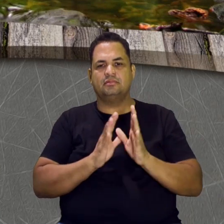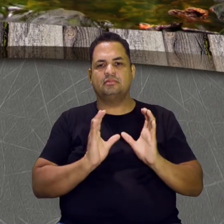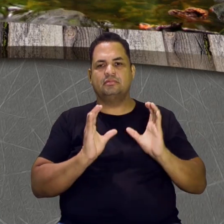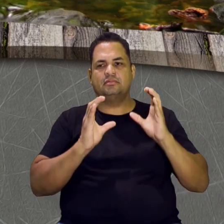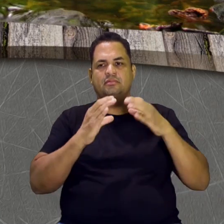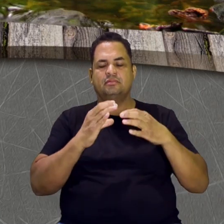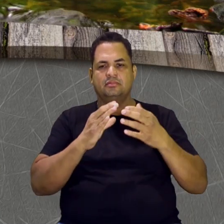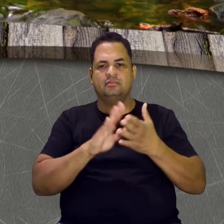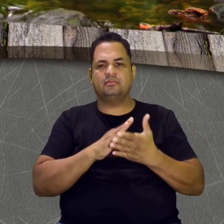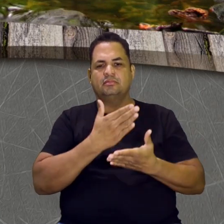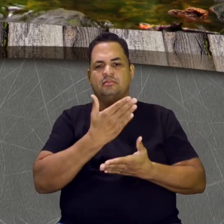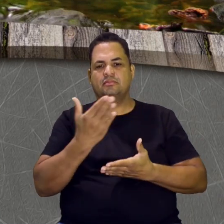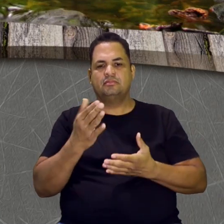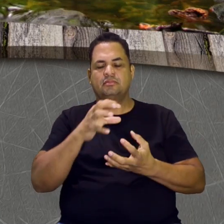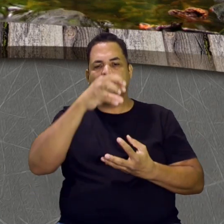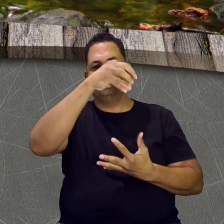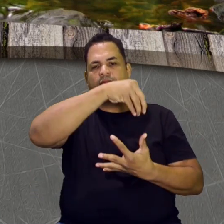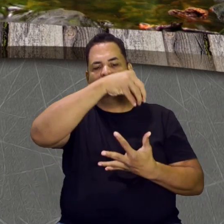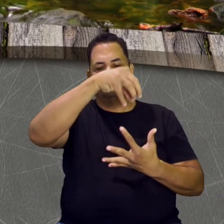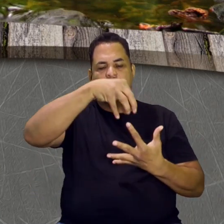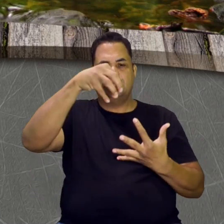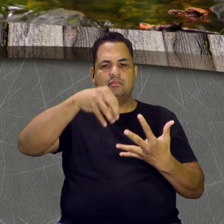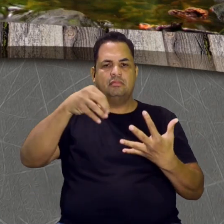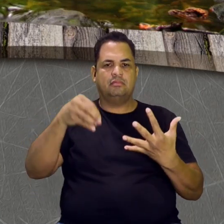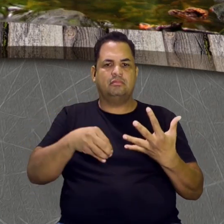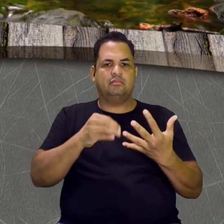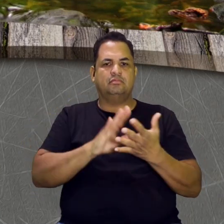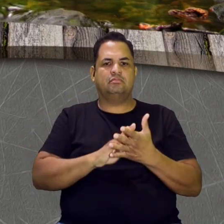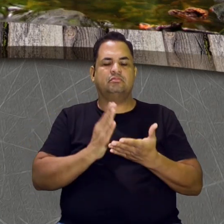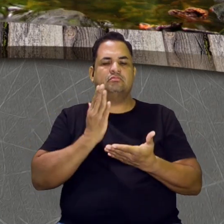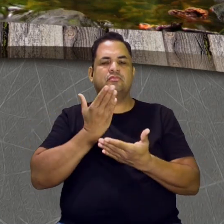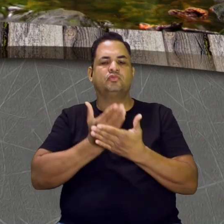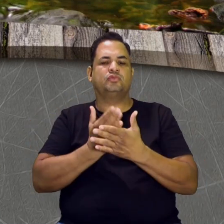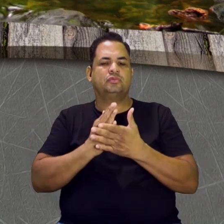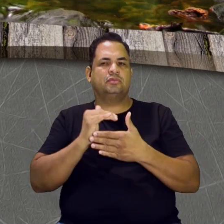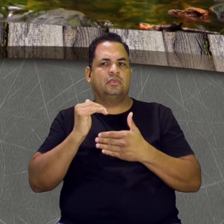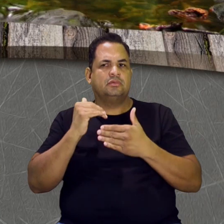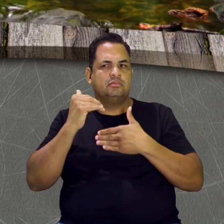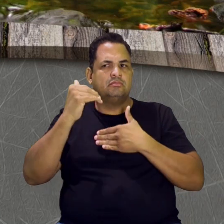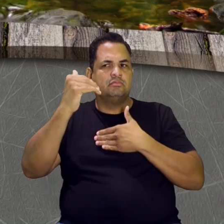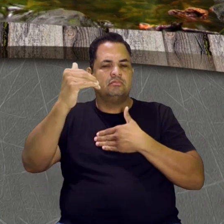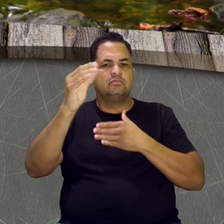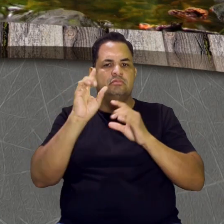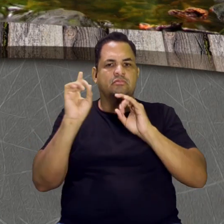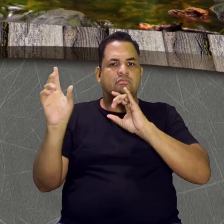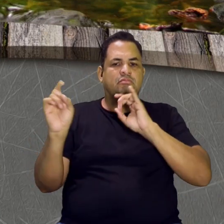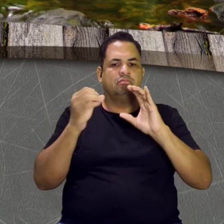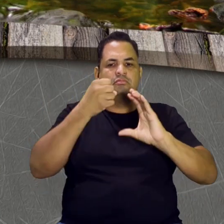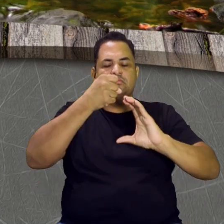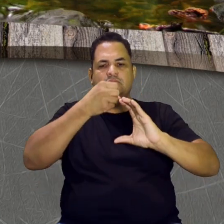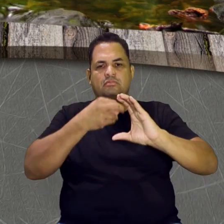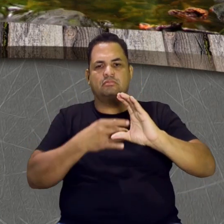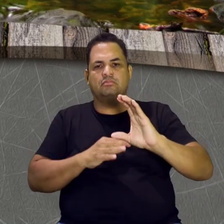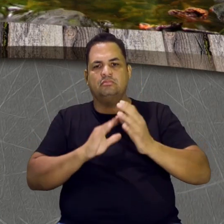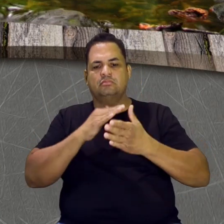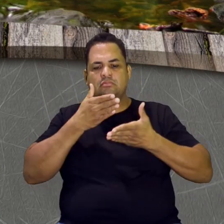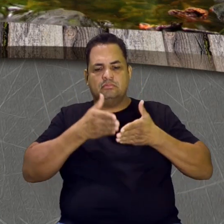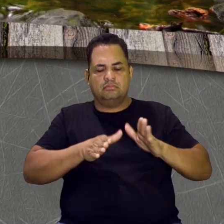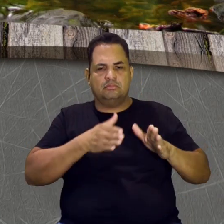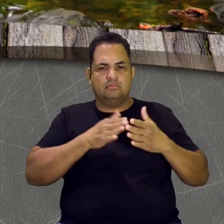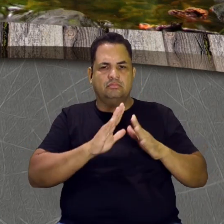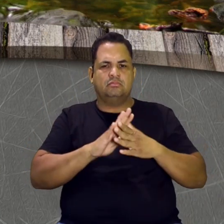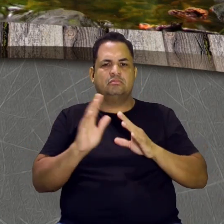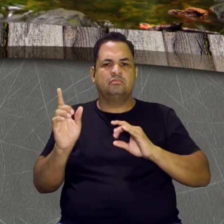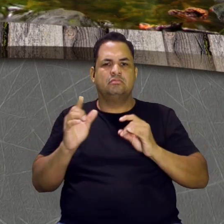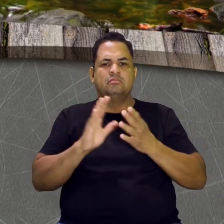para vocês, os reinos. Vocês vão ver isso lá mais especificamente, né? Cada caracterização, reprodução,